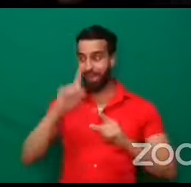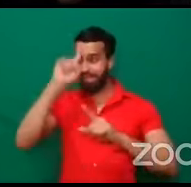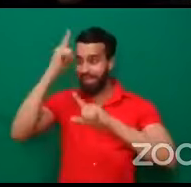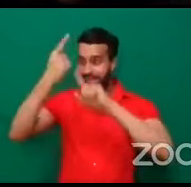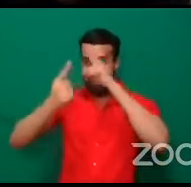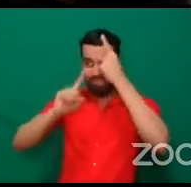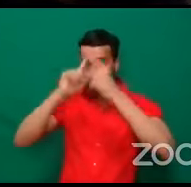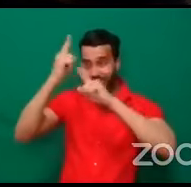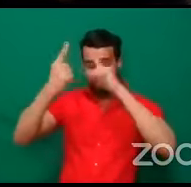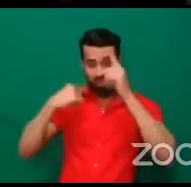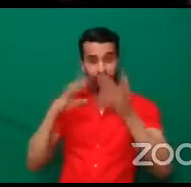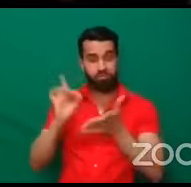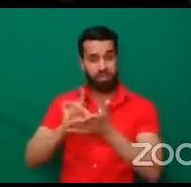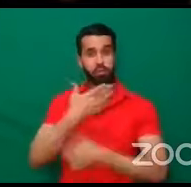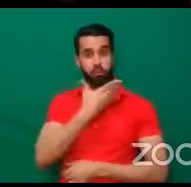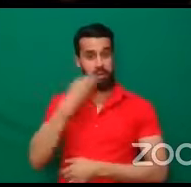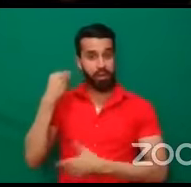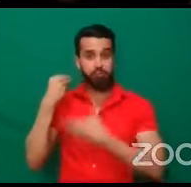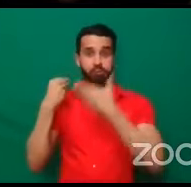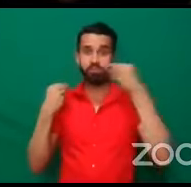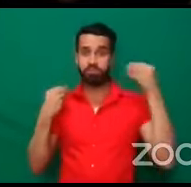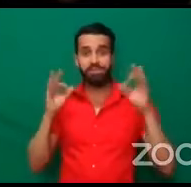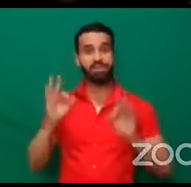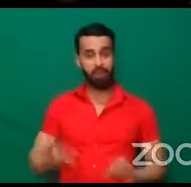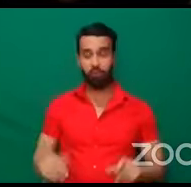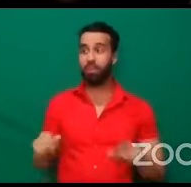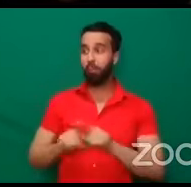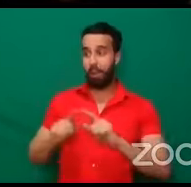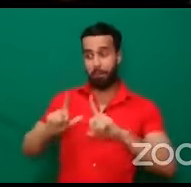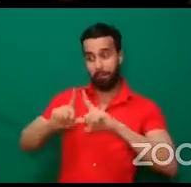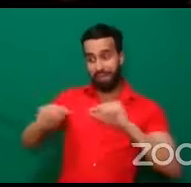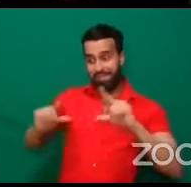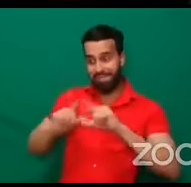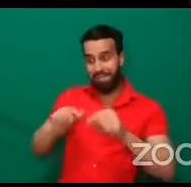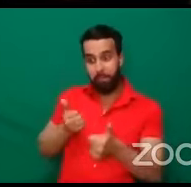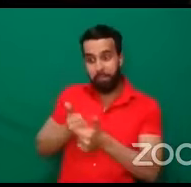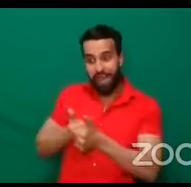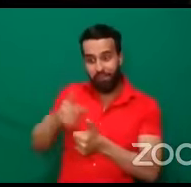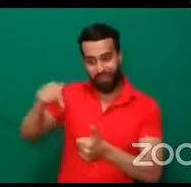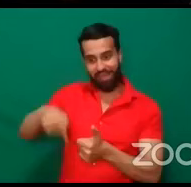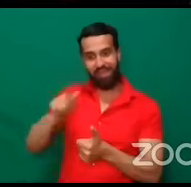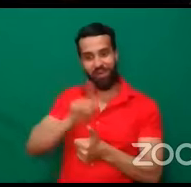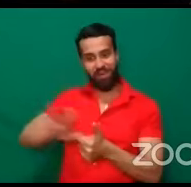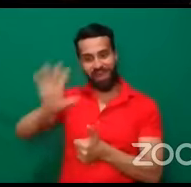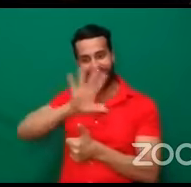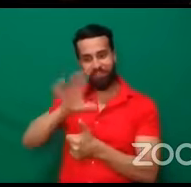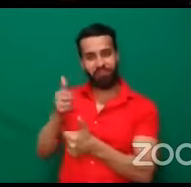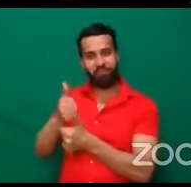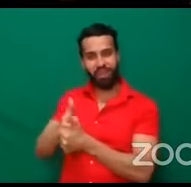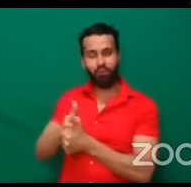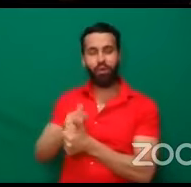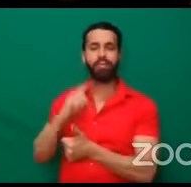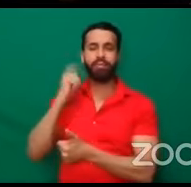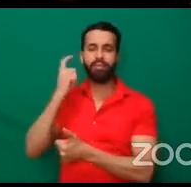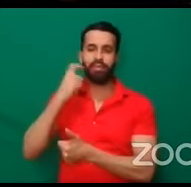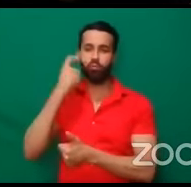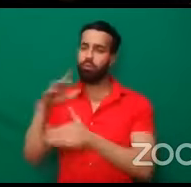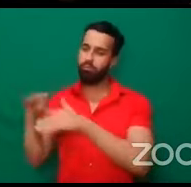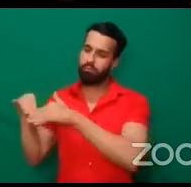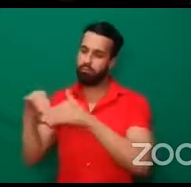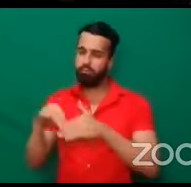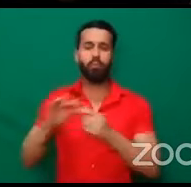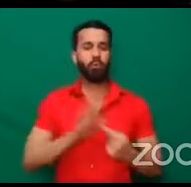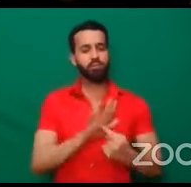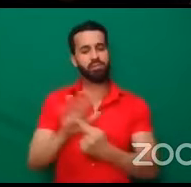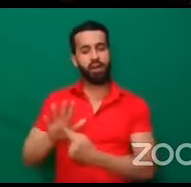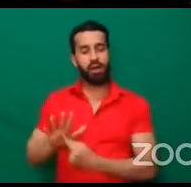alta qualidade o Cinelab, né? Um deles é até de Brasília, aqui pertinho de Goiás, a gente até tentou trazer eles aqui, mas no futuro a gente é conseguida por